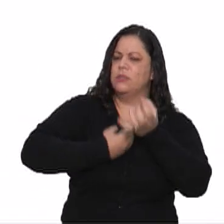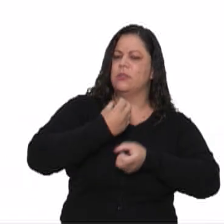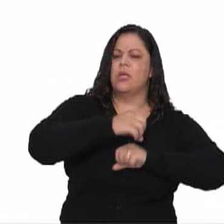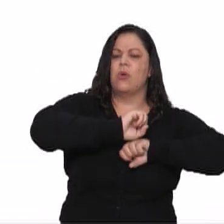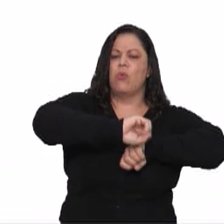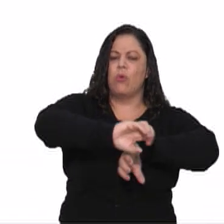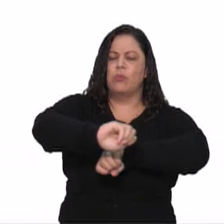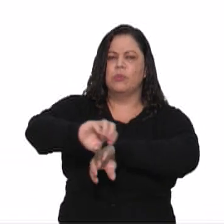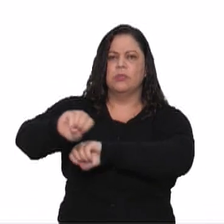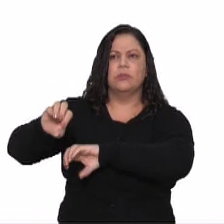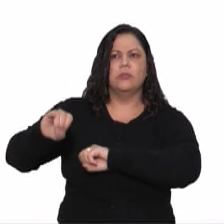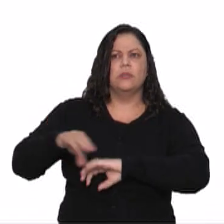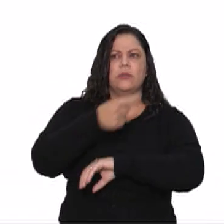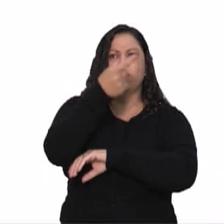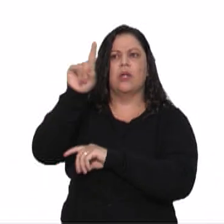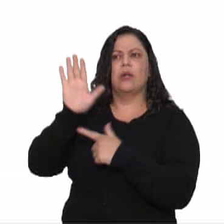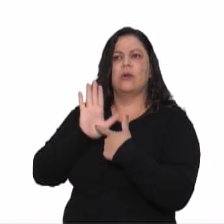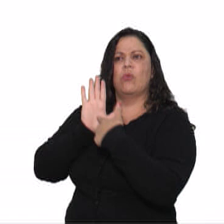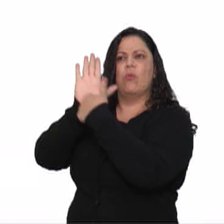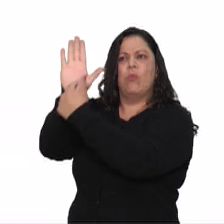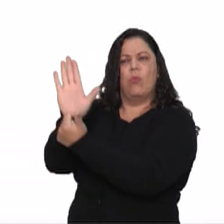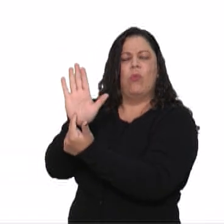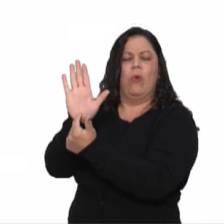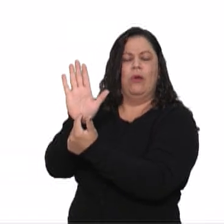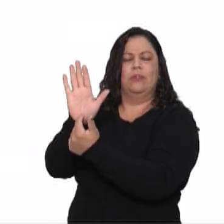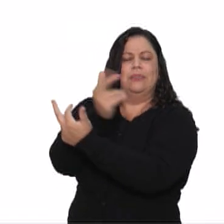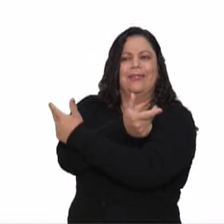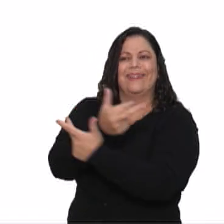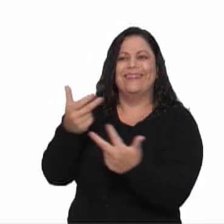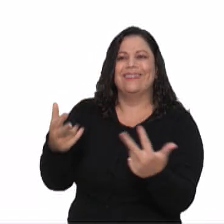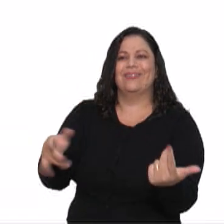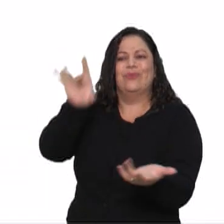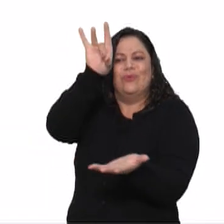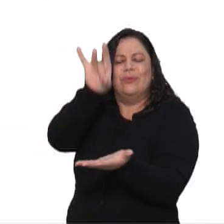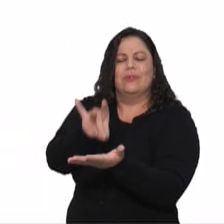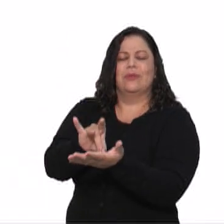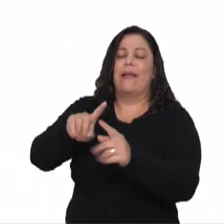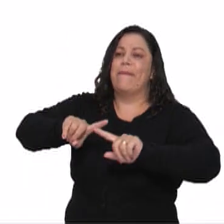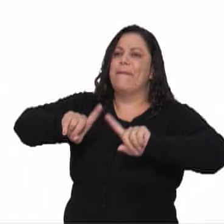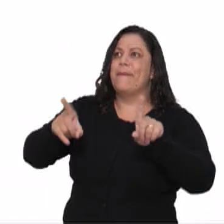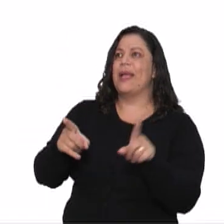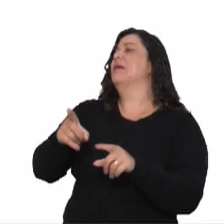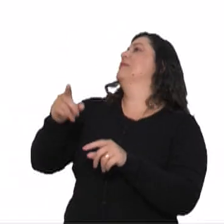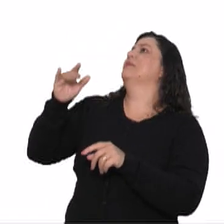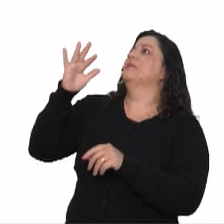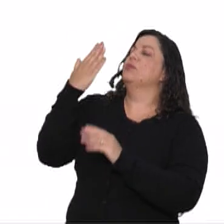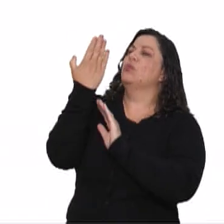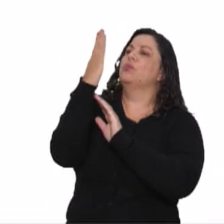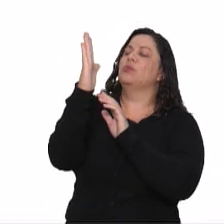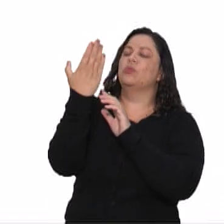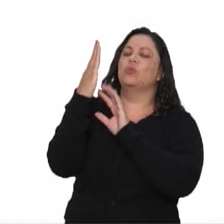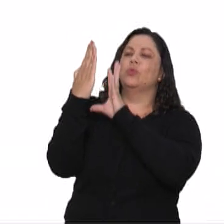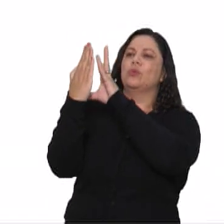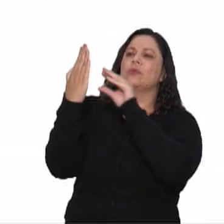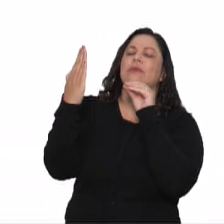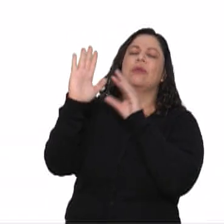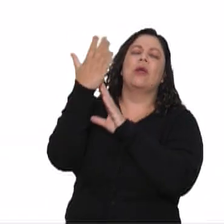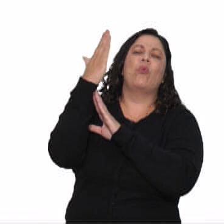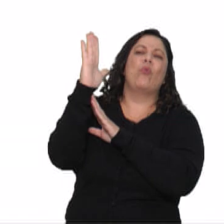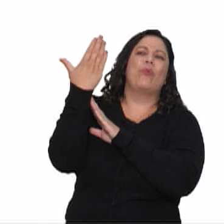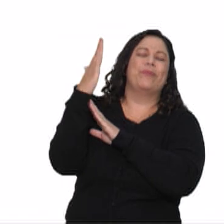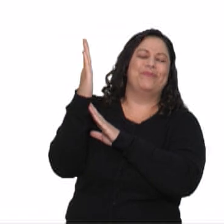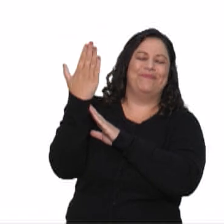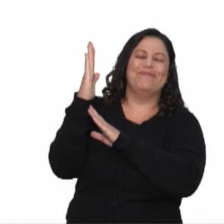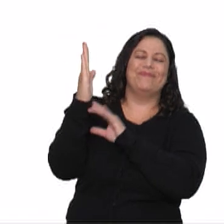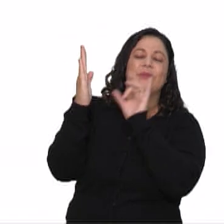não revela as coisas como são, mas como se fosse um espelho. Nos revela